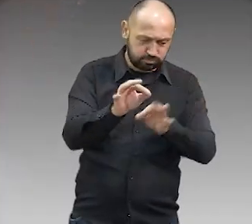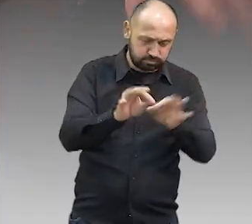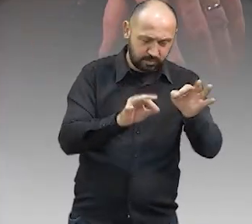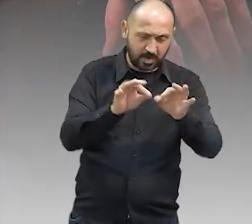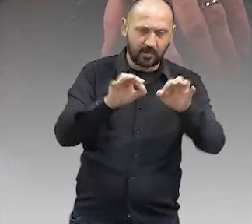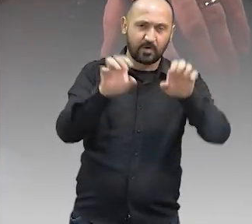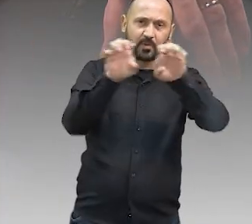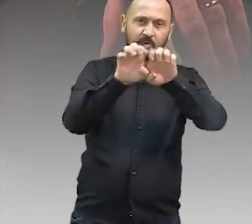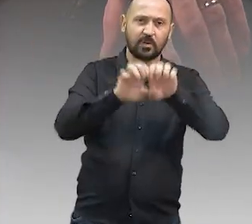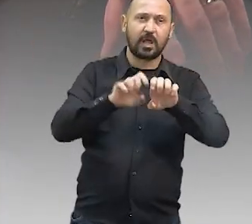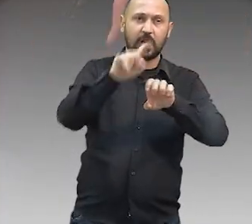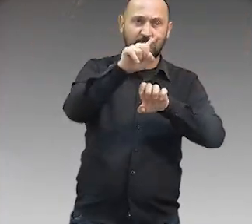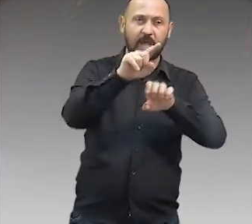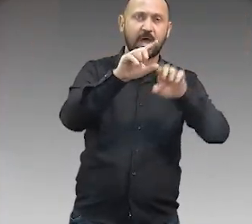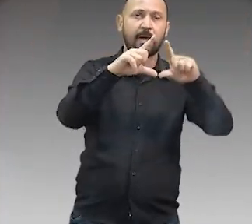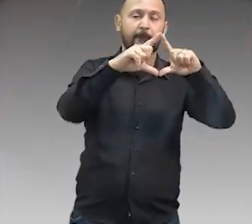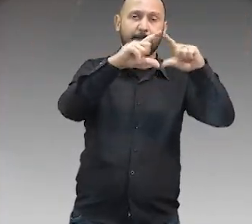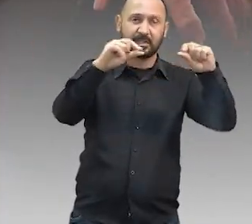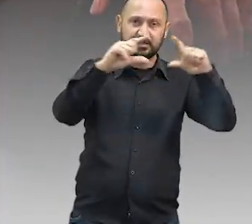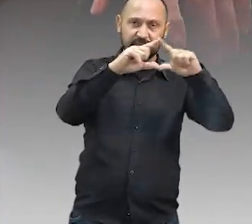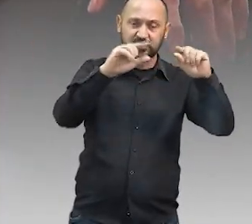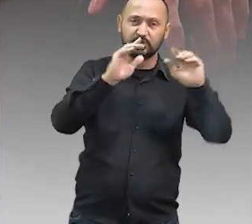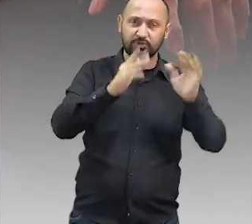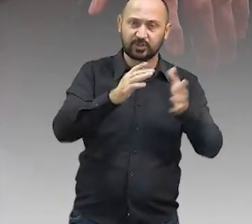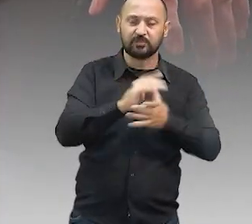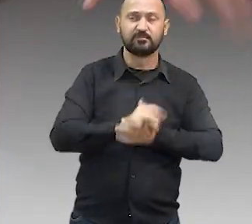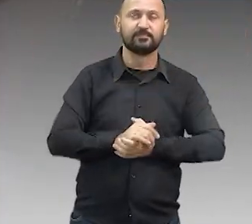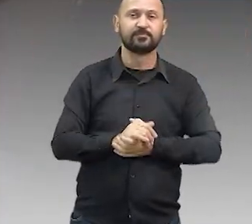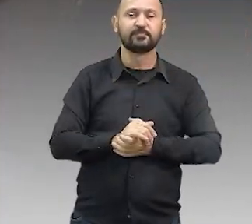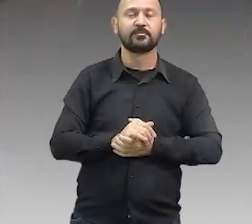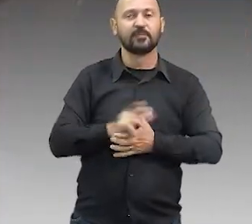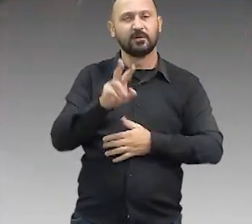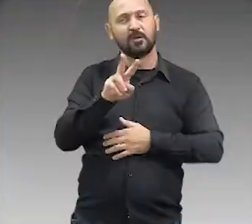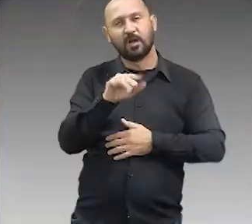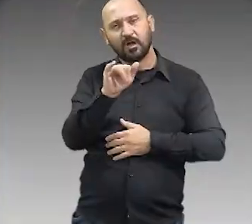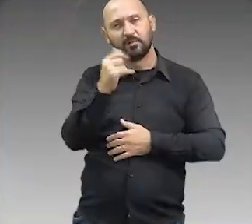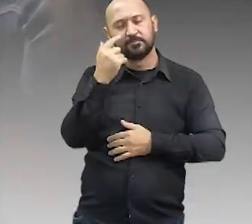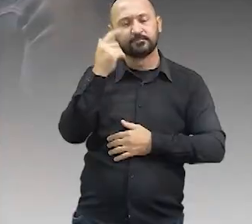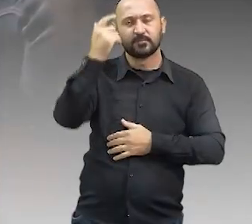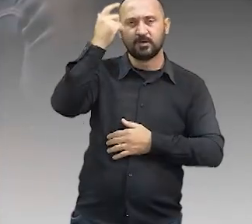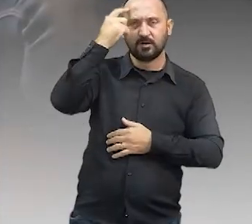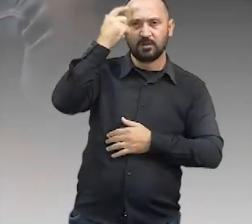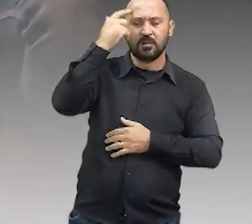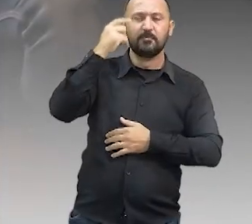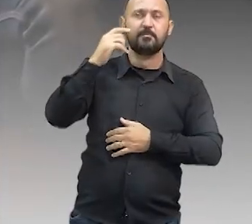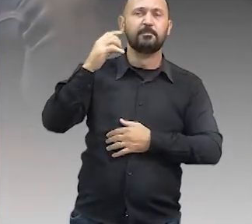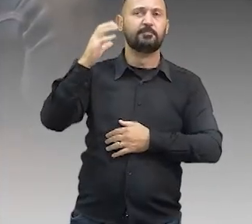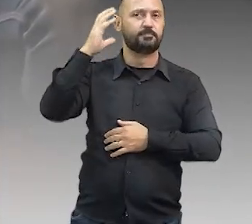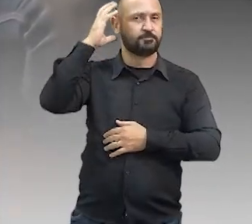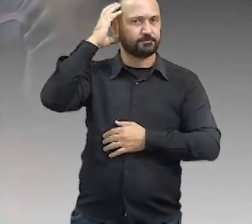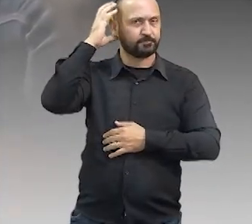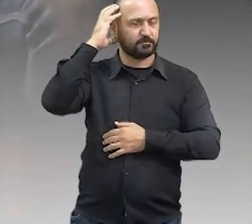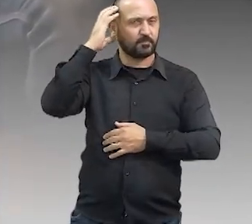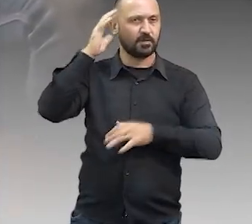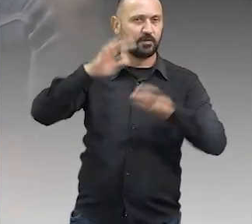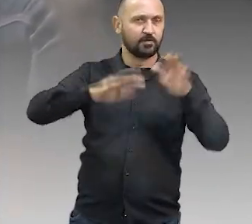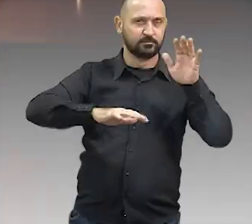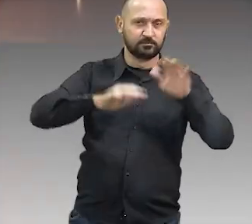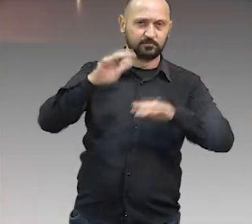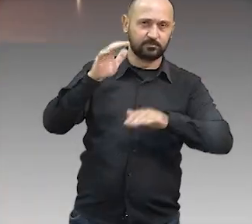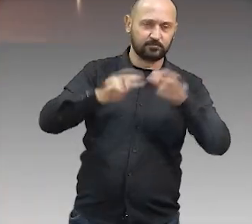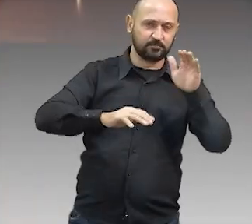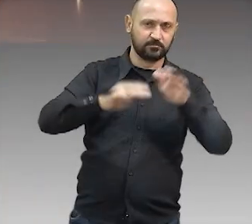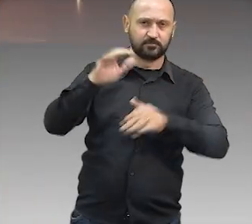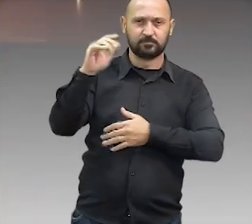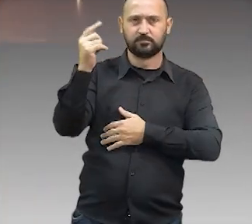Estou pensando em Cuiabá, talvez depois em Goiânia, para pegar mas no máximo no Centro-Oeste aqui. Aí